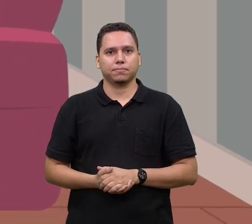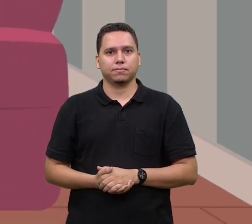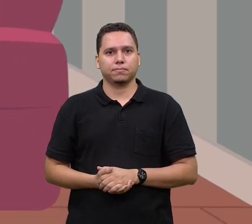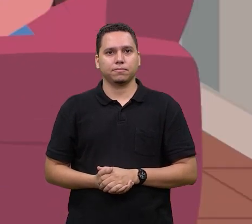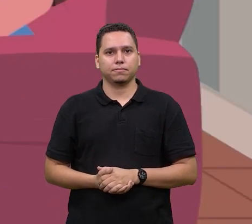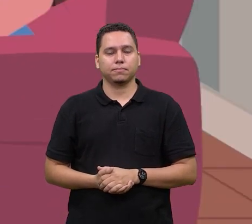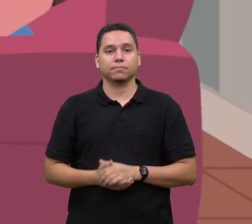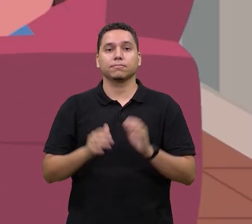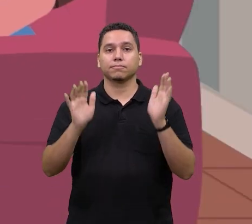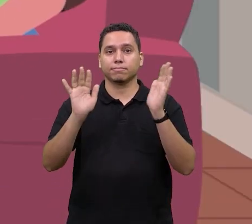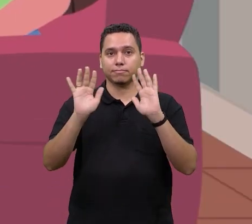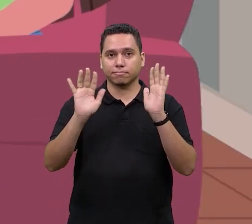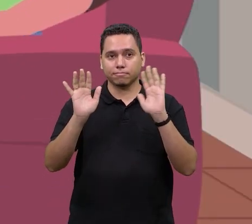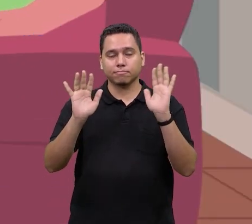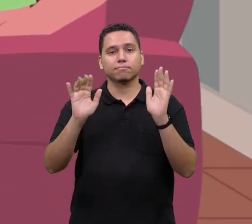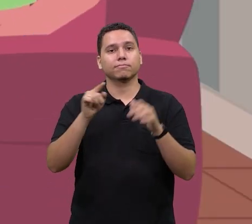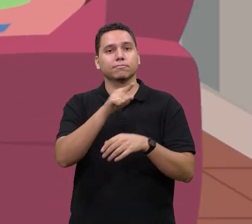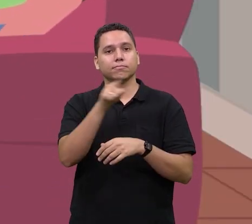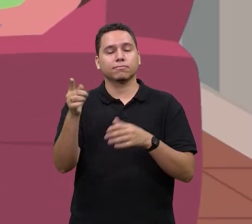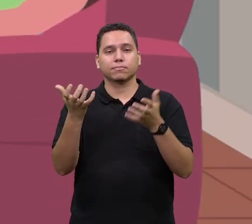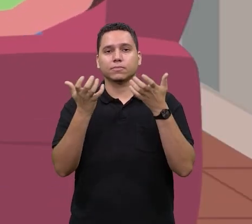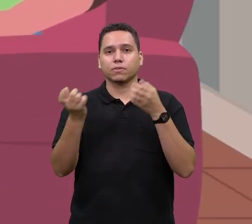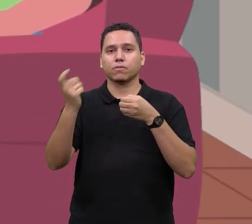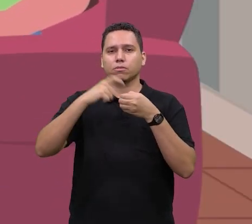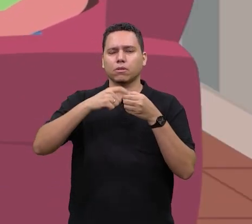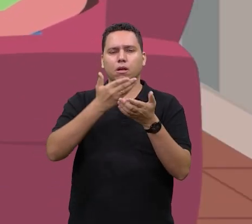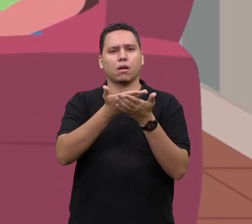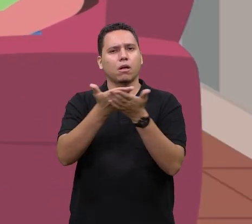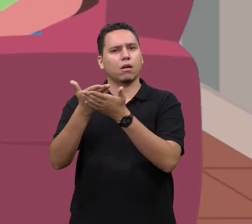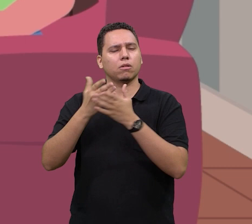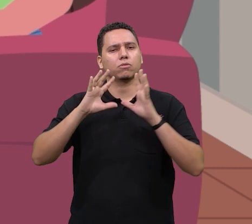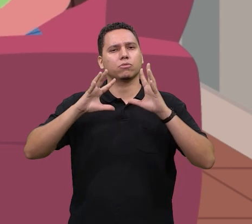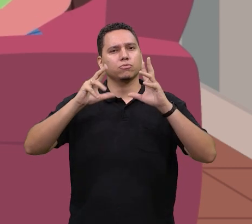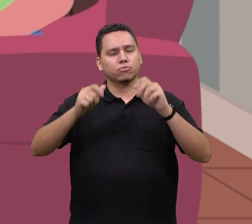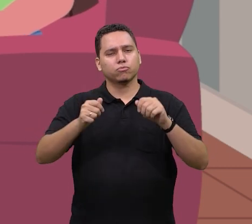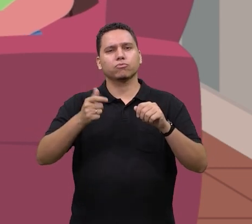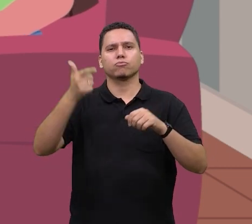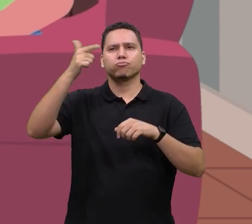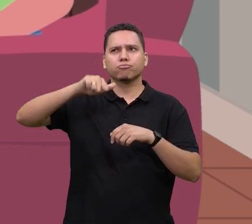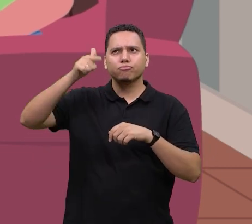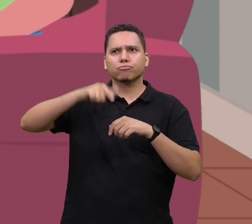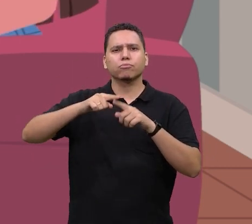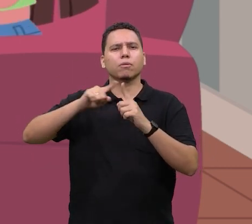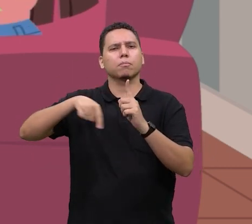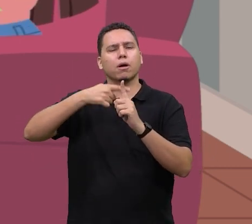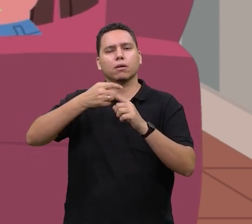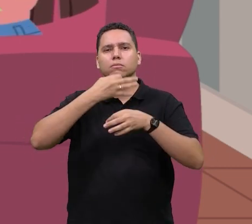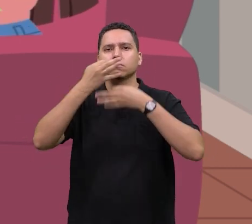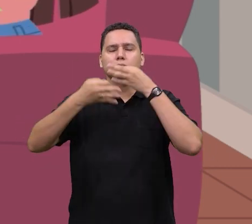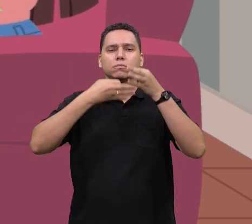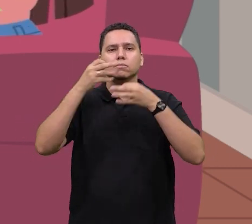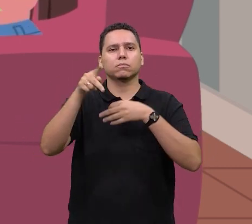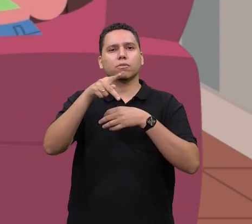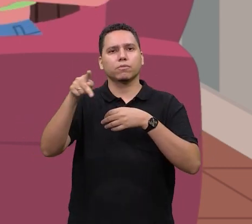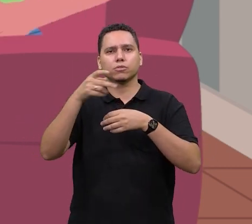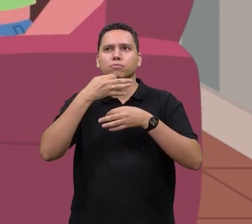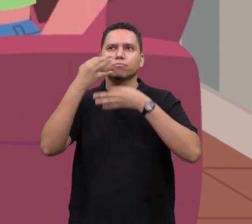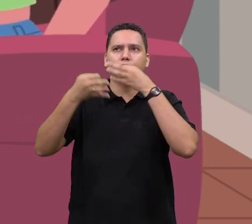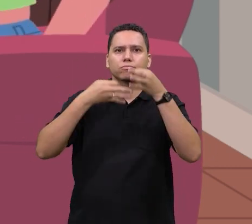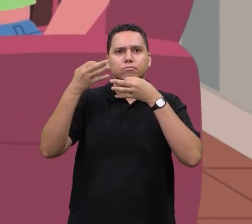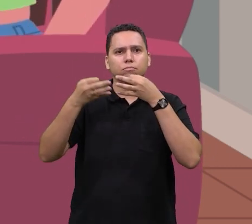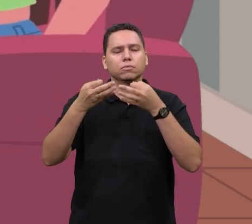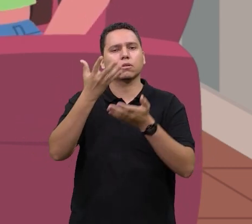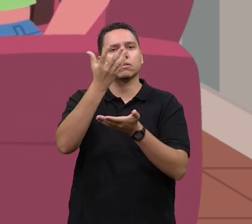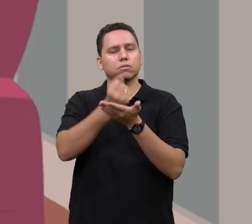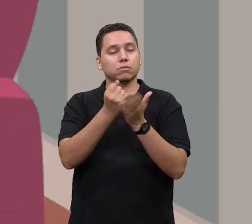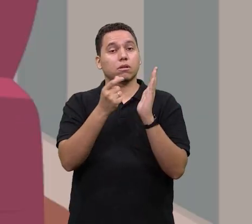Olá, pessoal! Se vocês quiserem rever todas as aulas e ter acesso a questões comentadas, instale o aplicativo do Preveste e acompanhe